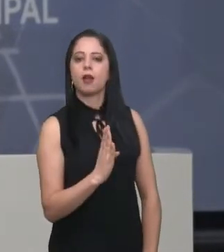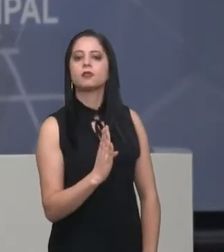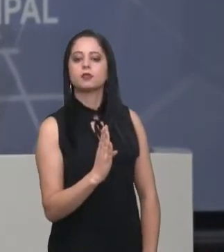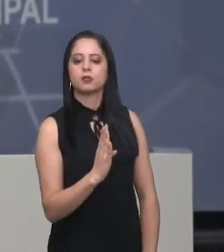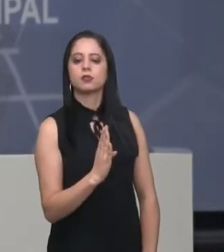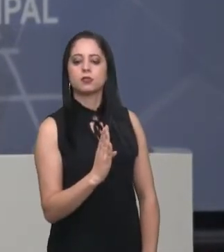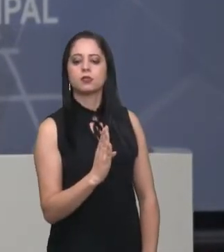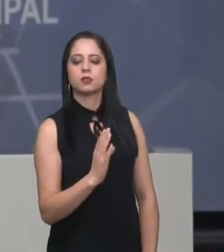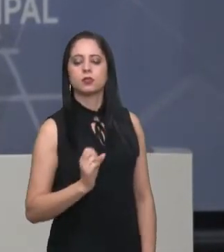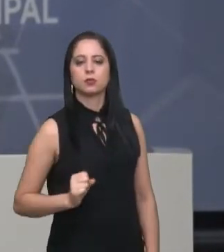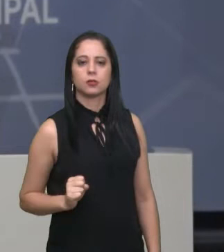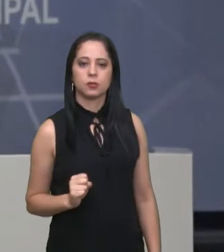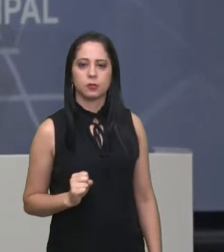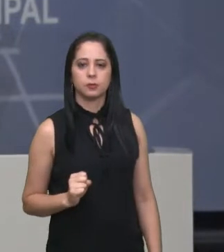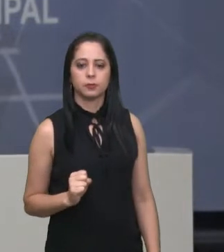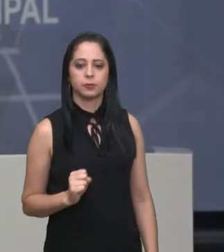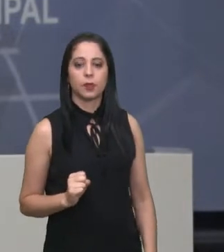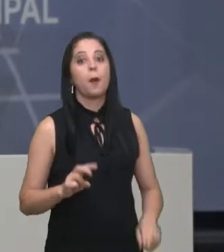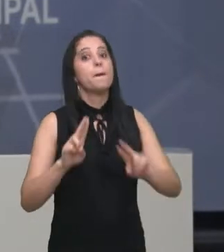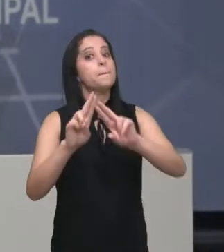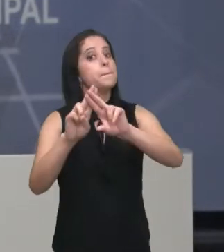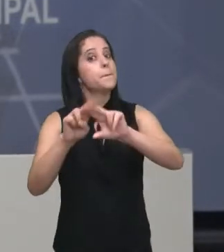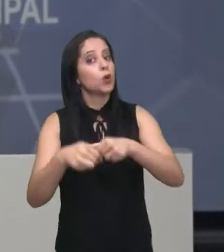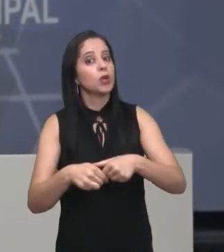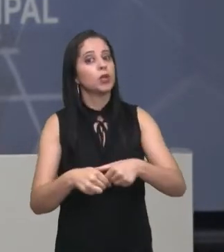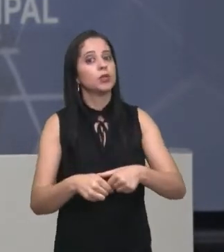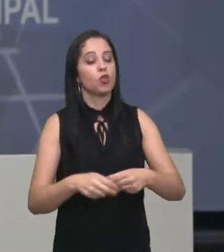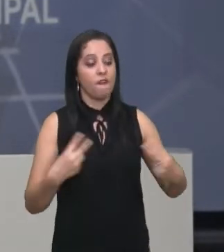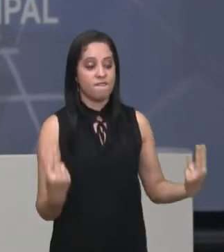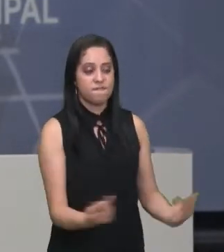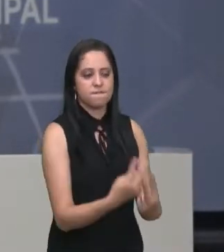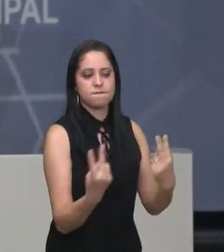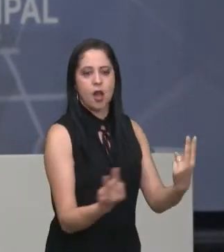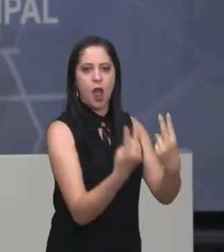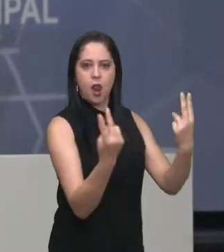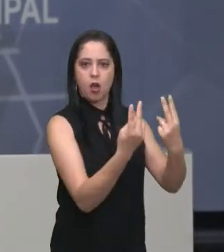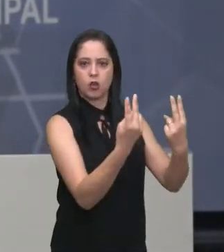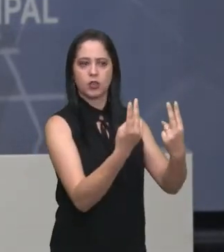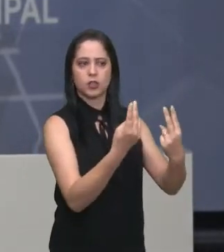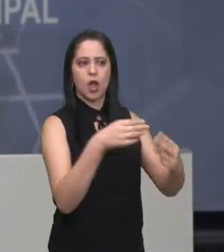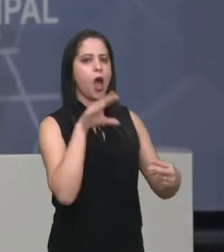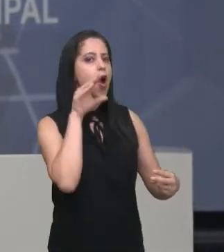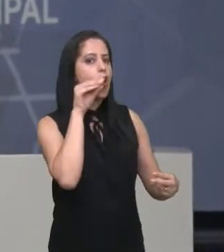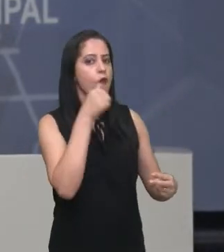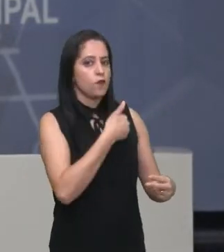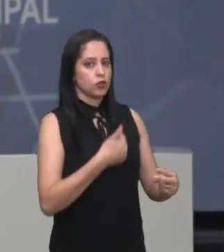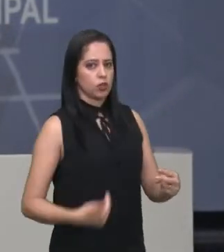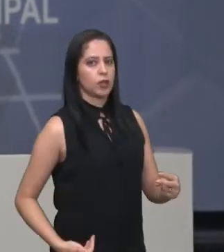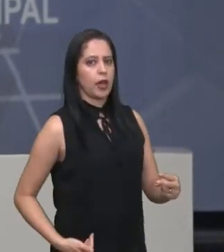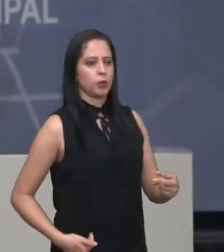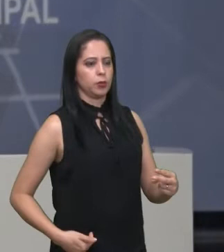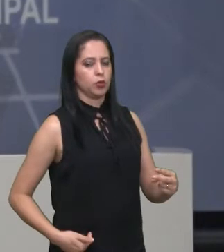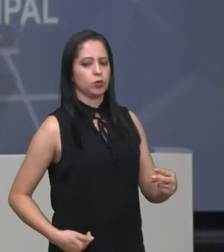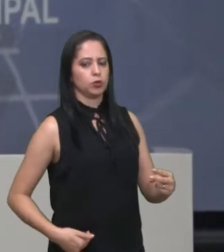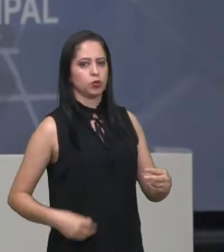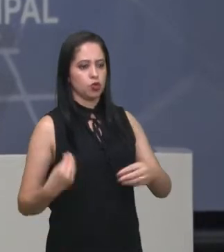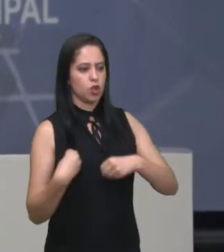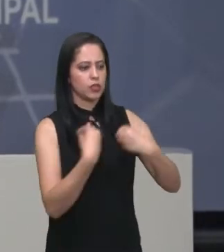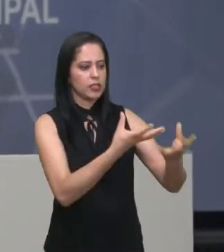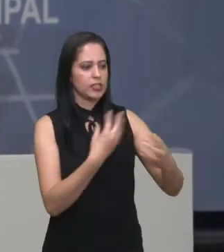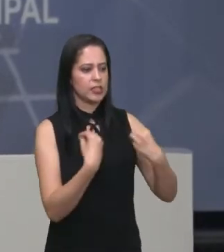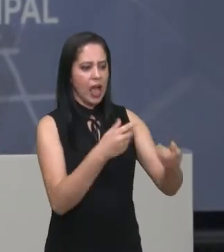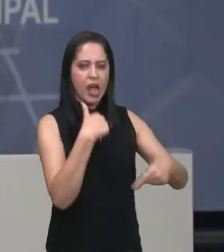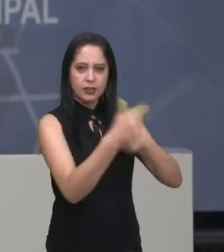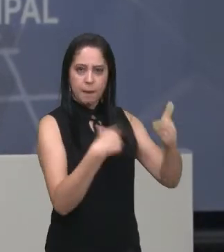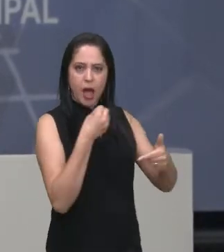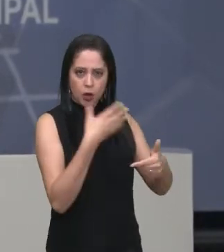mais desassistidos. Por isso, valorizar o servidor com melhores condições de trabalho, senhor prefeito Anderson, e